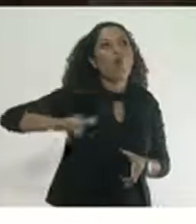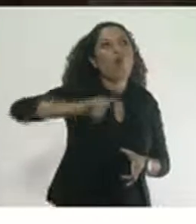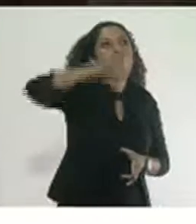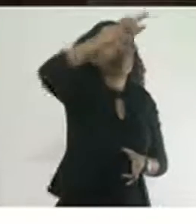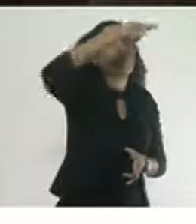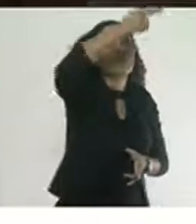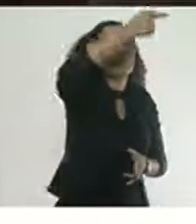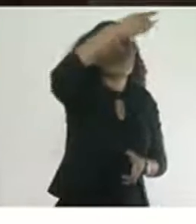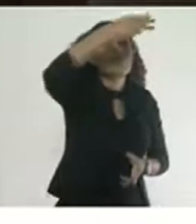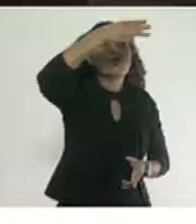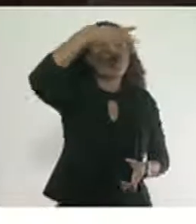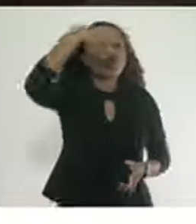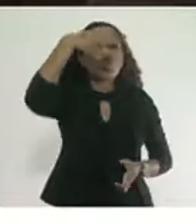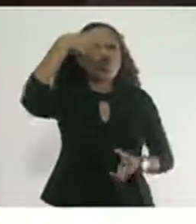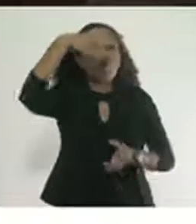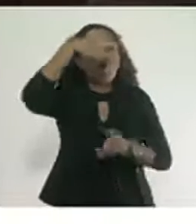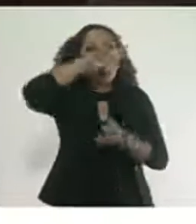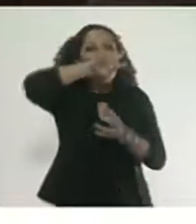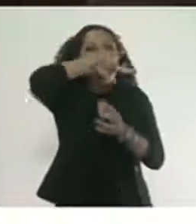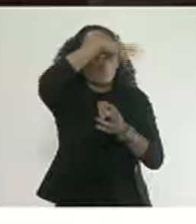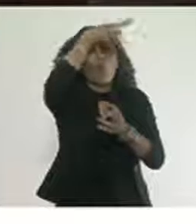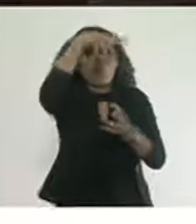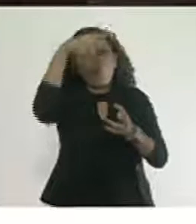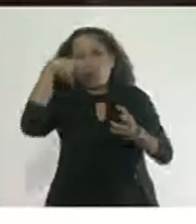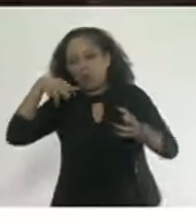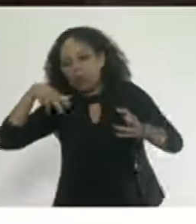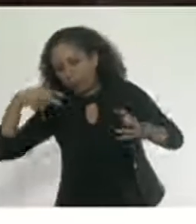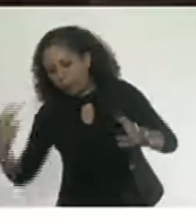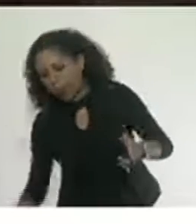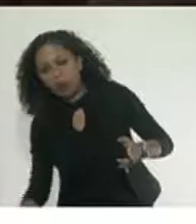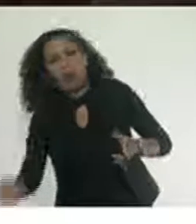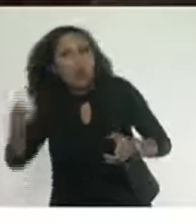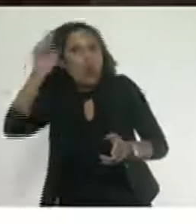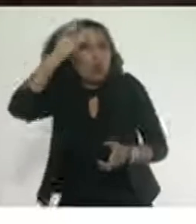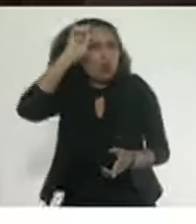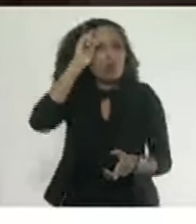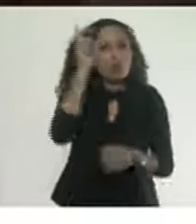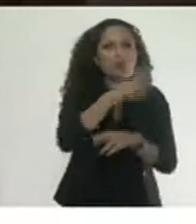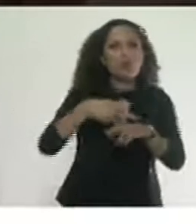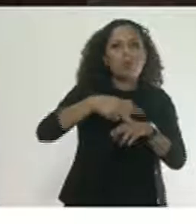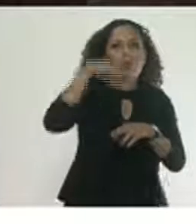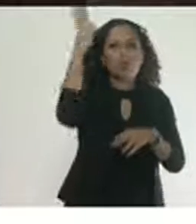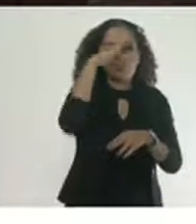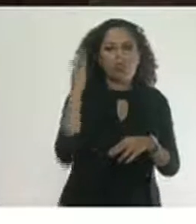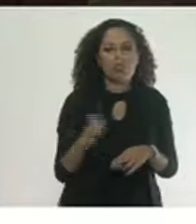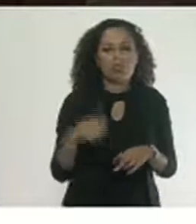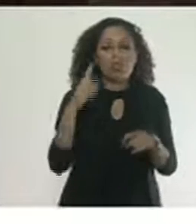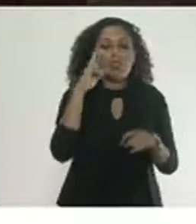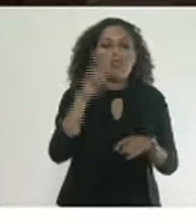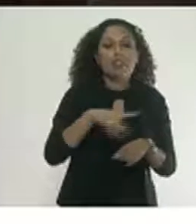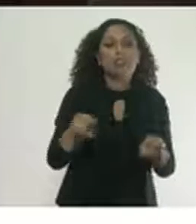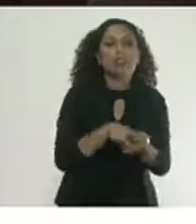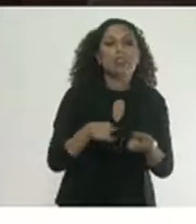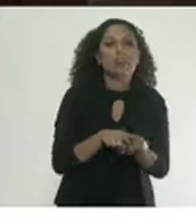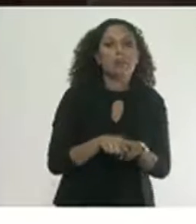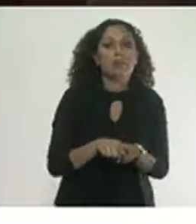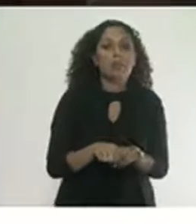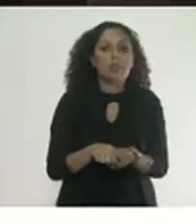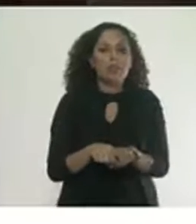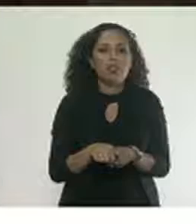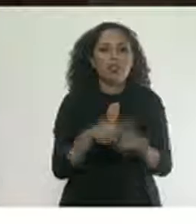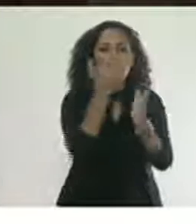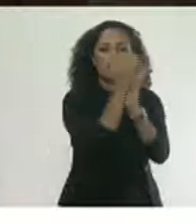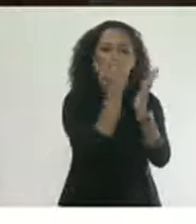734 caindo todos os dias no Brasil. E olhar para os dados do Fórum Brasileiro de Segurança Pública,